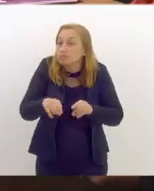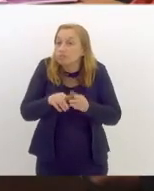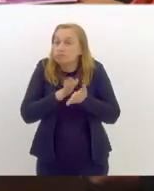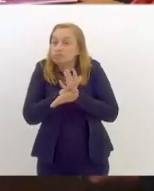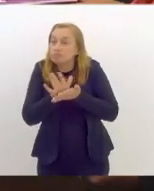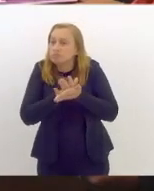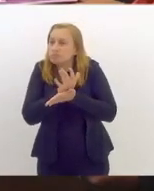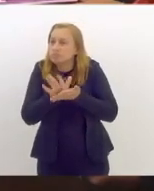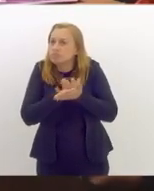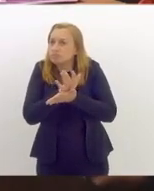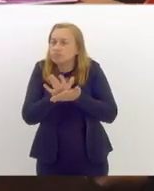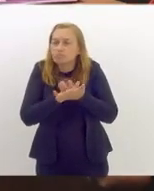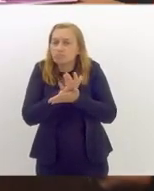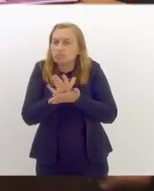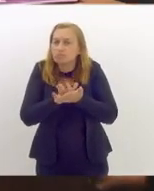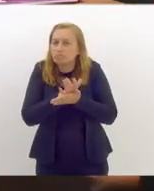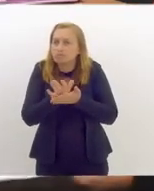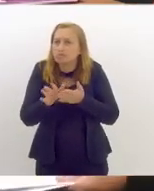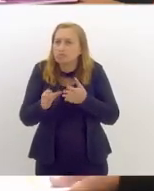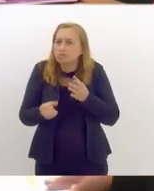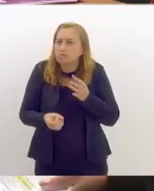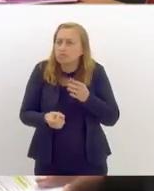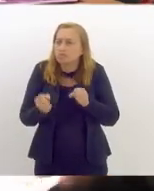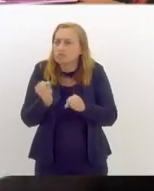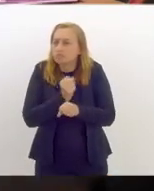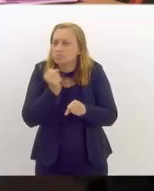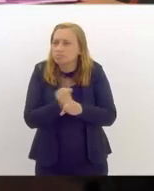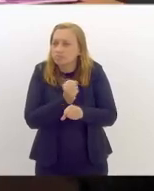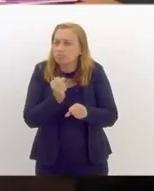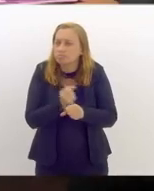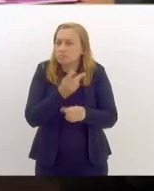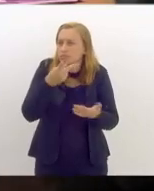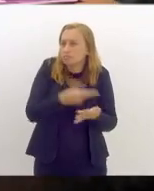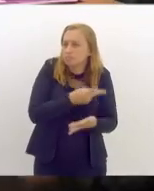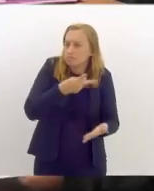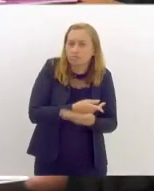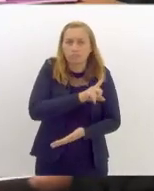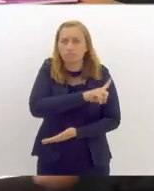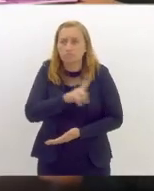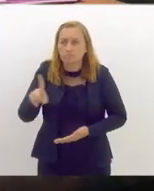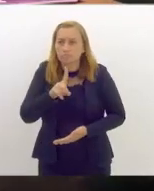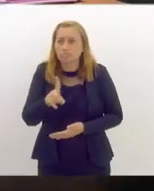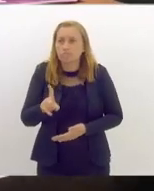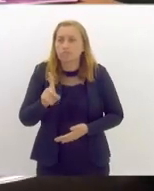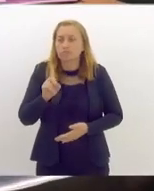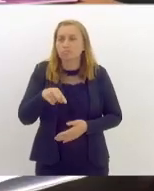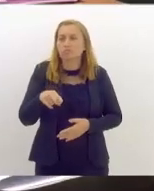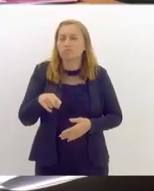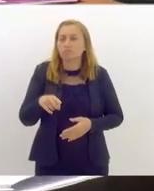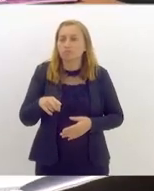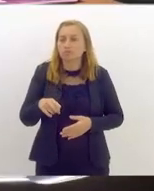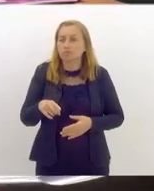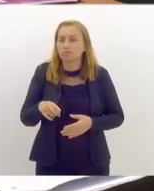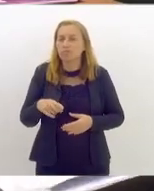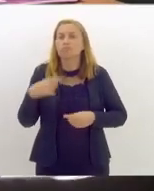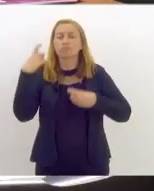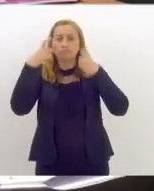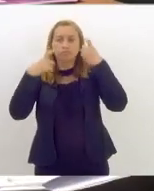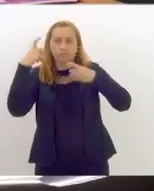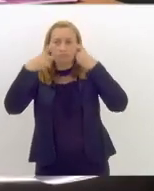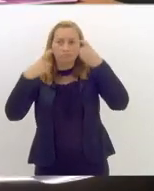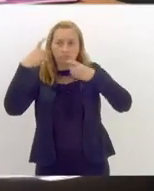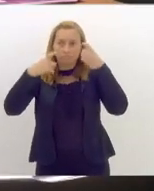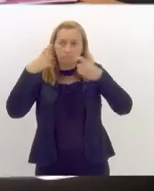permitindo construções irregulares não tá ele porque a essa essência do Parlamento há uma preocupação